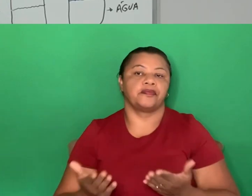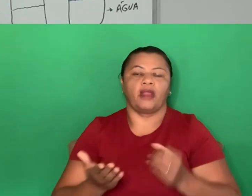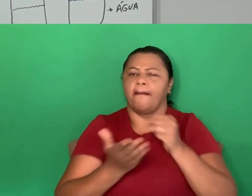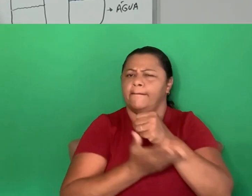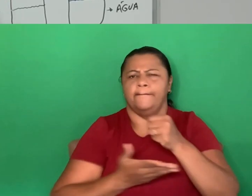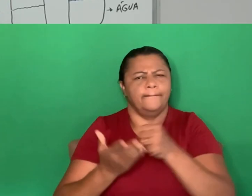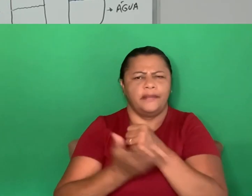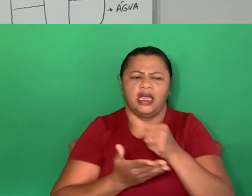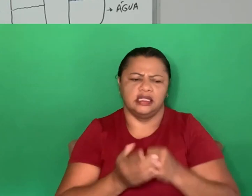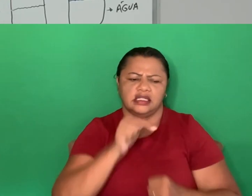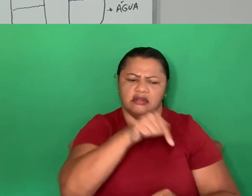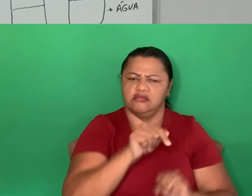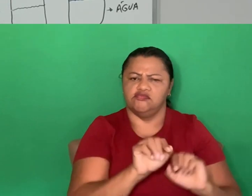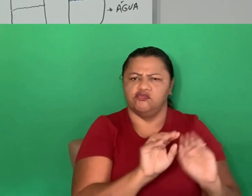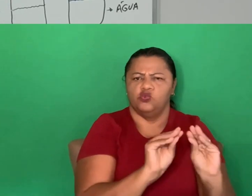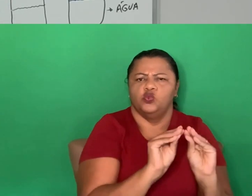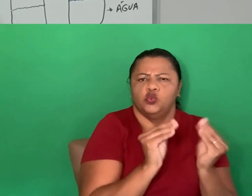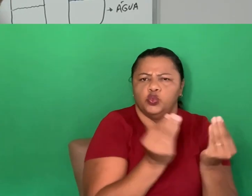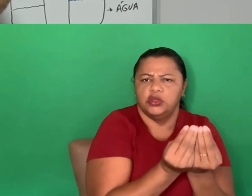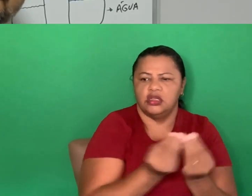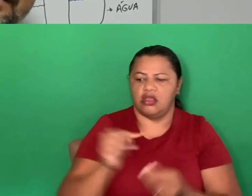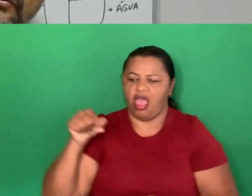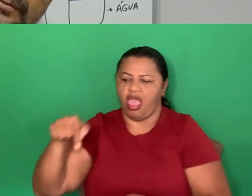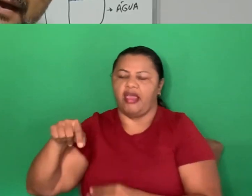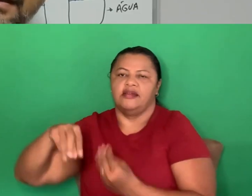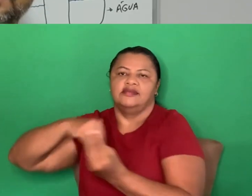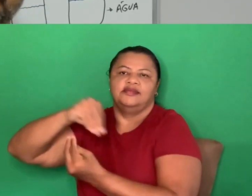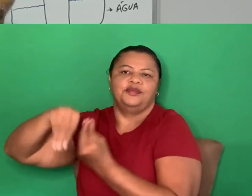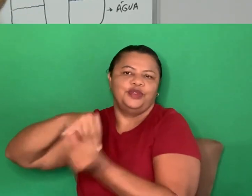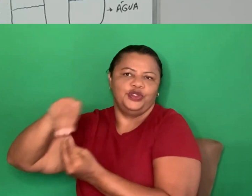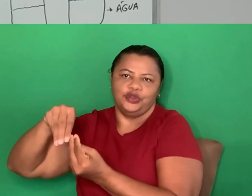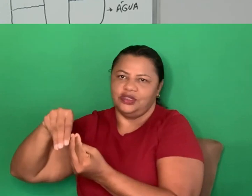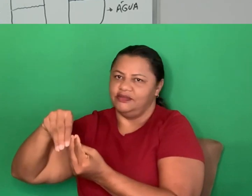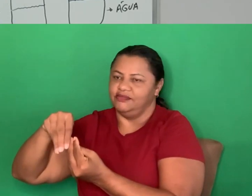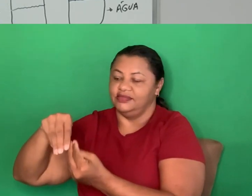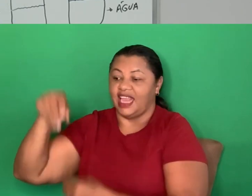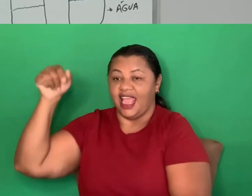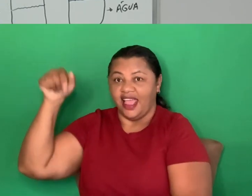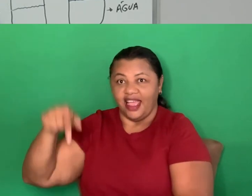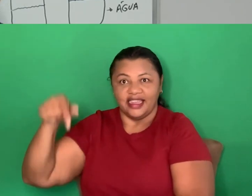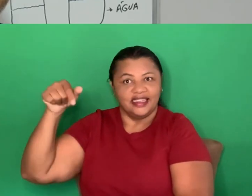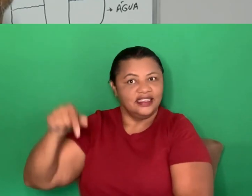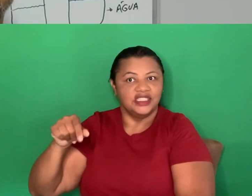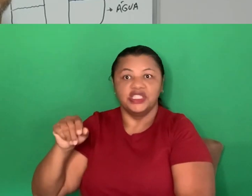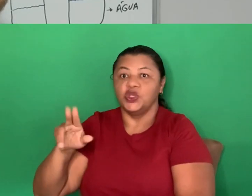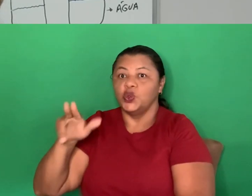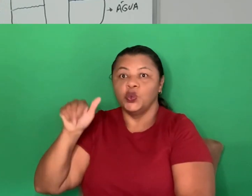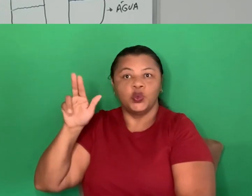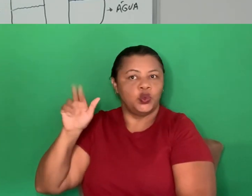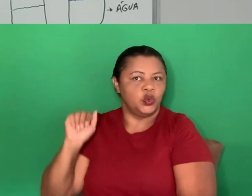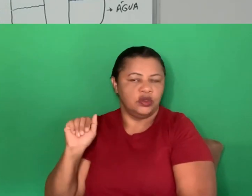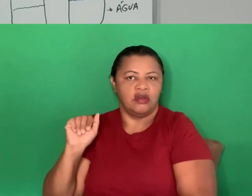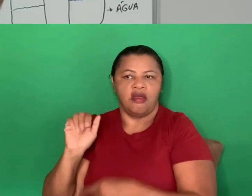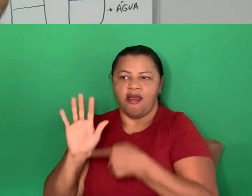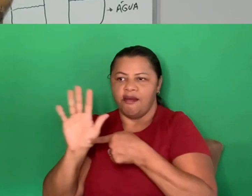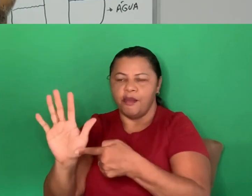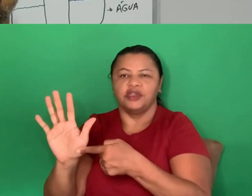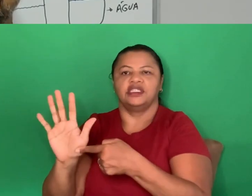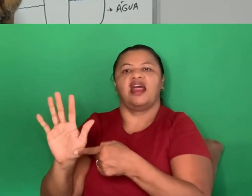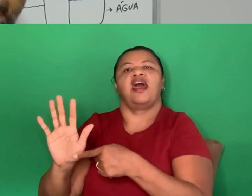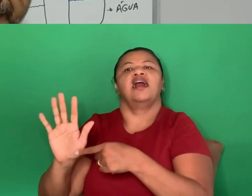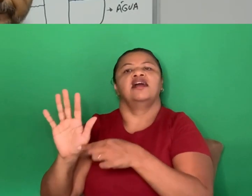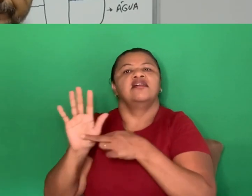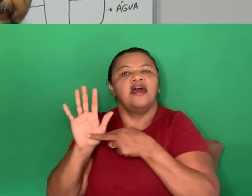Mas uma fórmula para o ar não tem. Qual é a fórmula da água do mar? Enfim, mistura não tem fórmula. Quem tem fórmula é substância